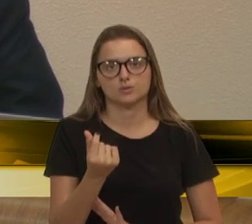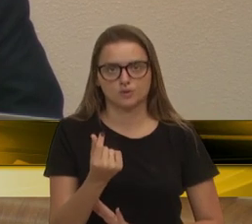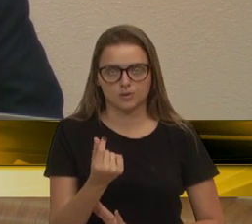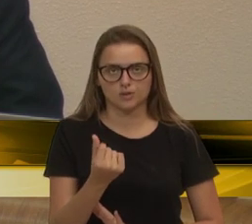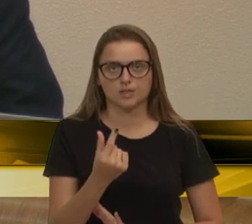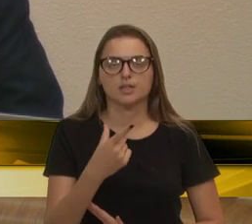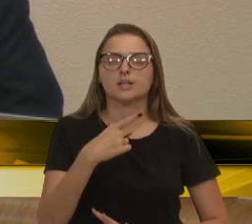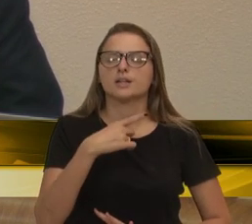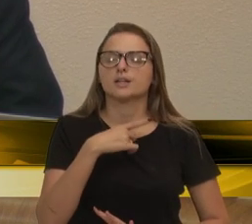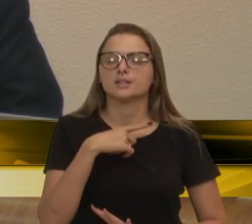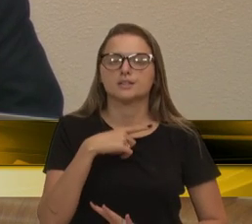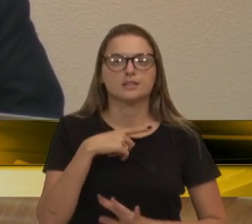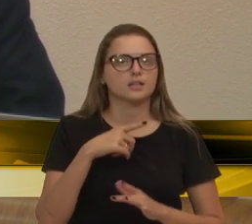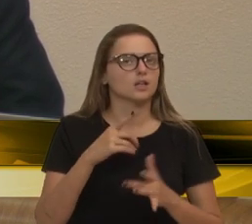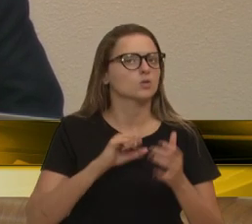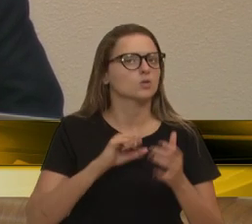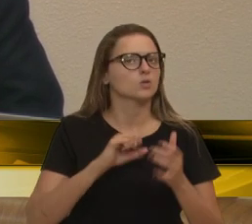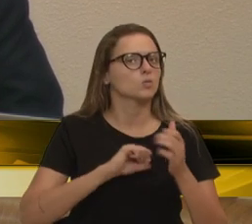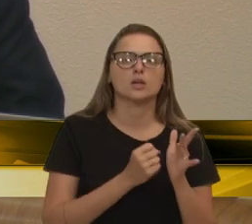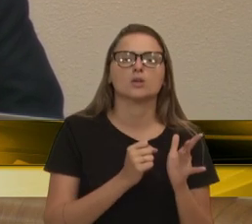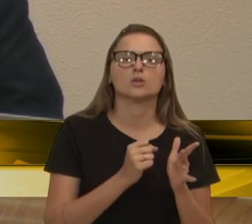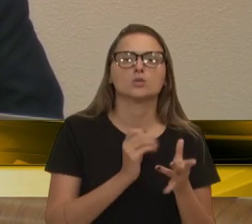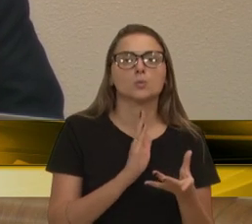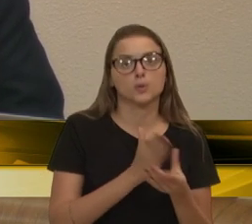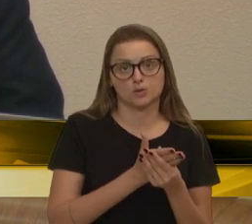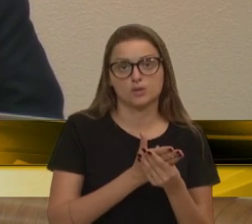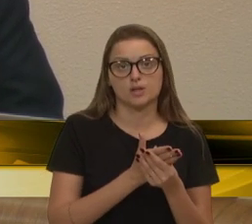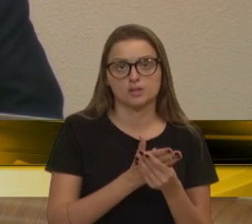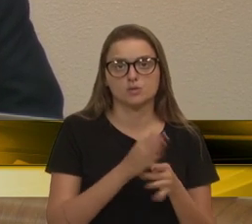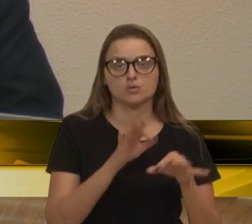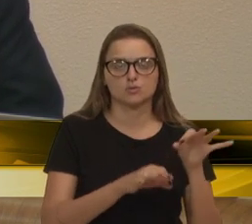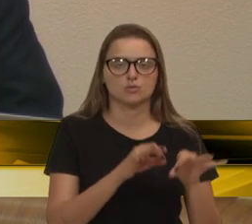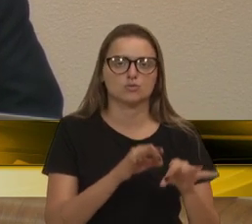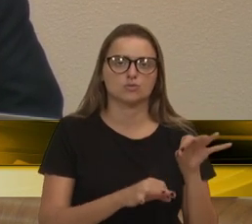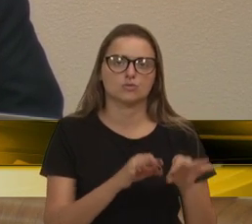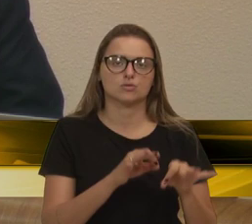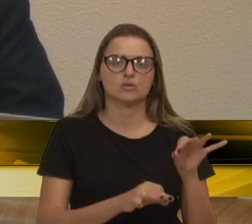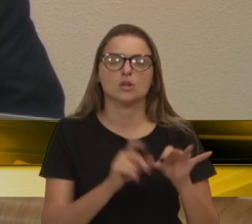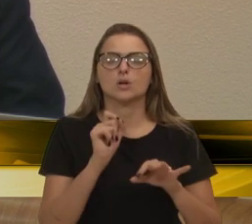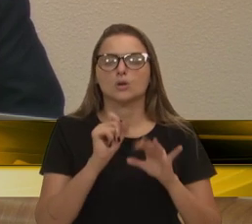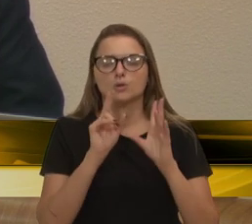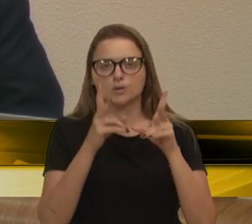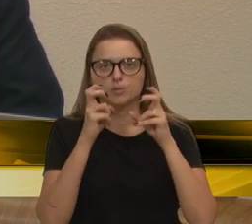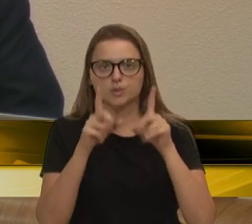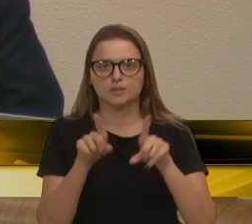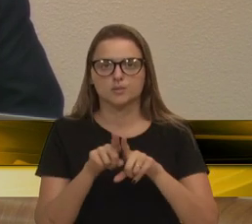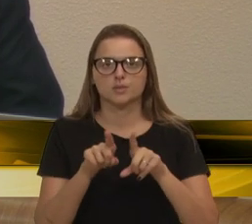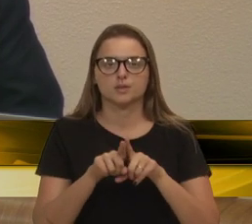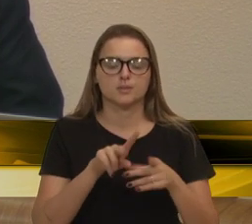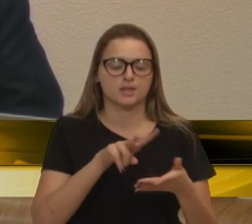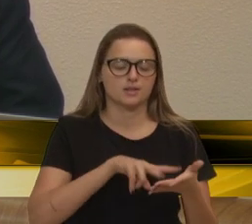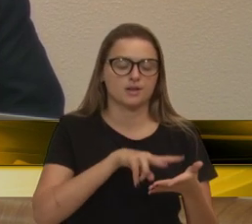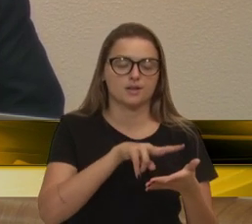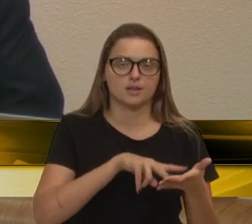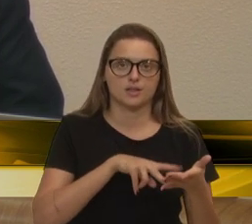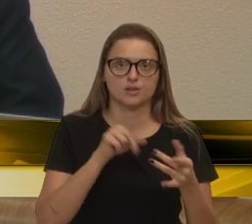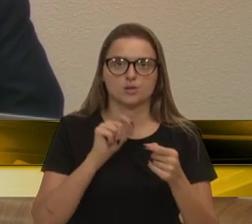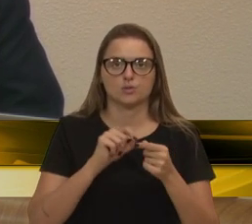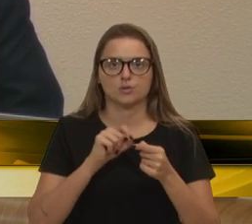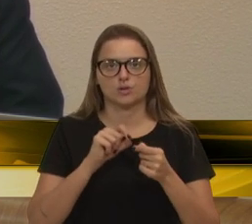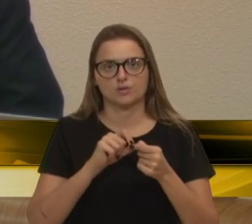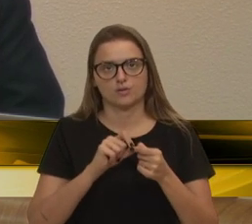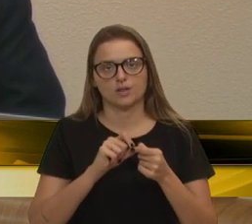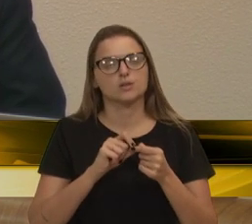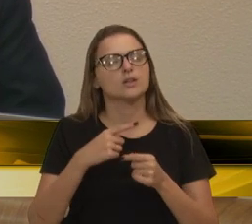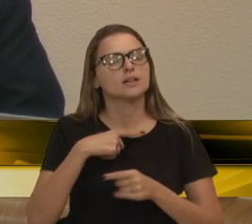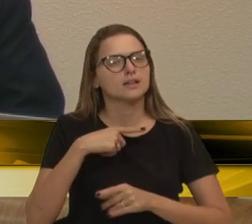mantidos indisponíveis na conta, visto que, conforme se percebe do relato realizado na inicial,